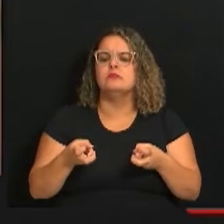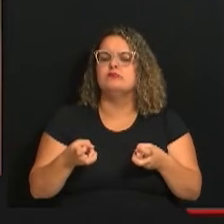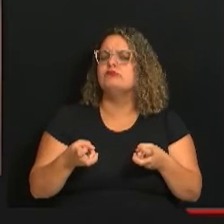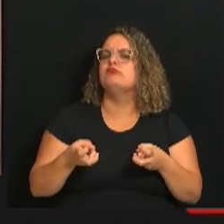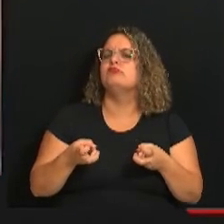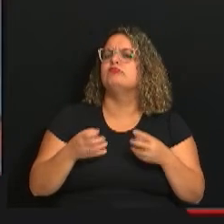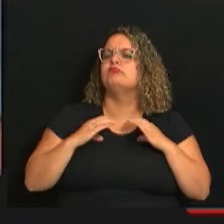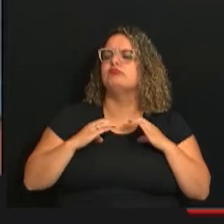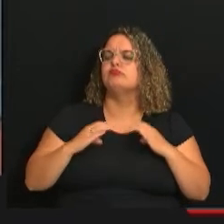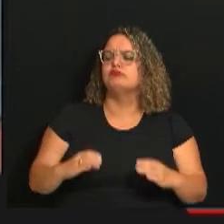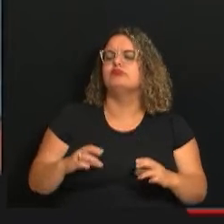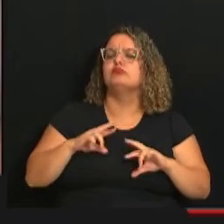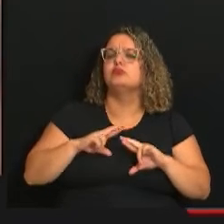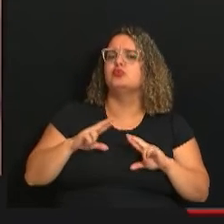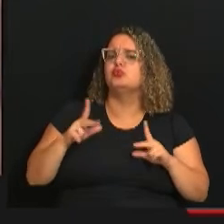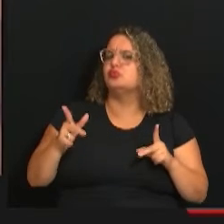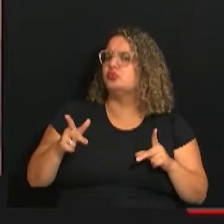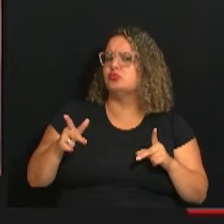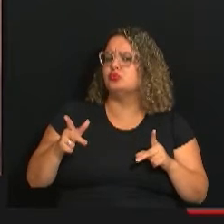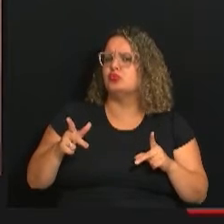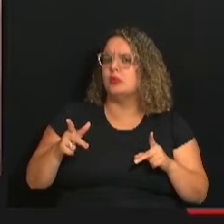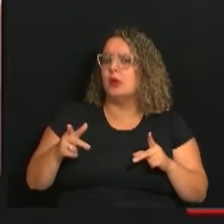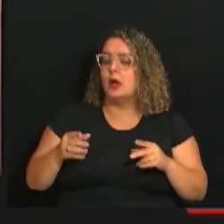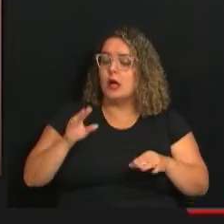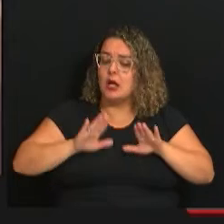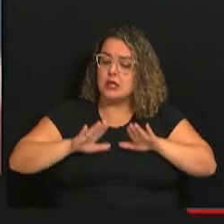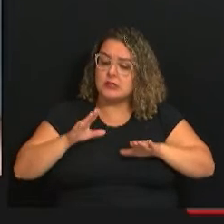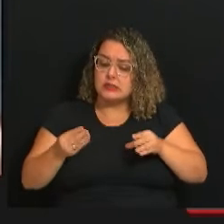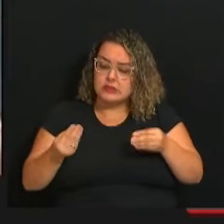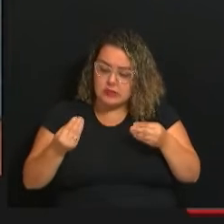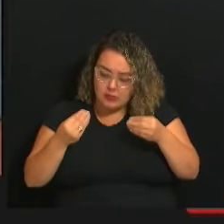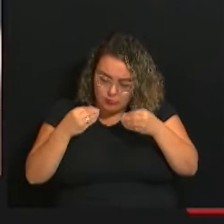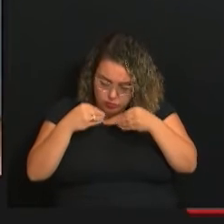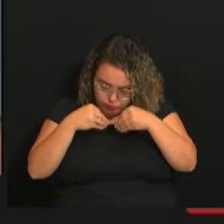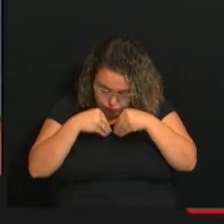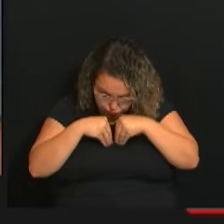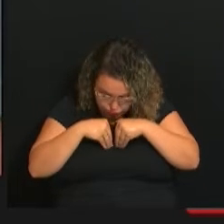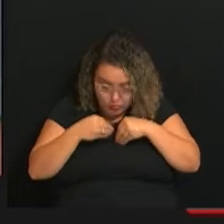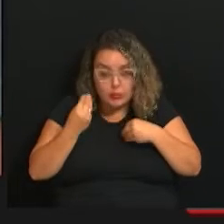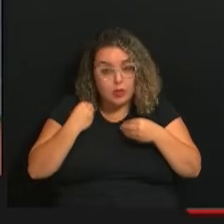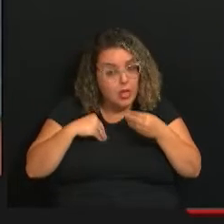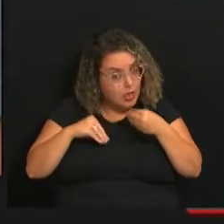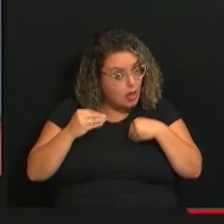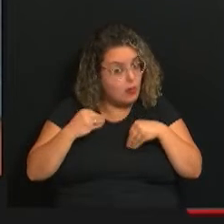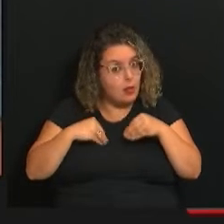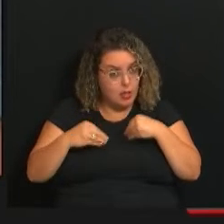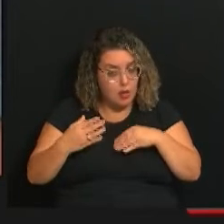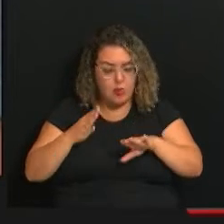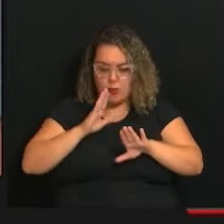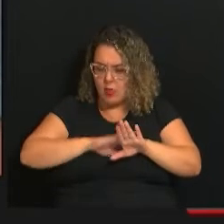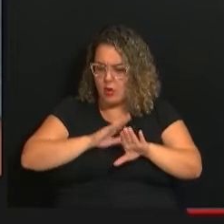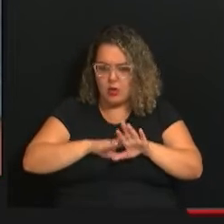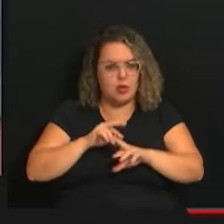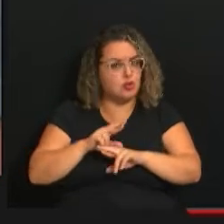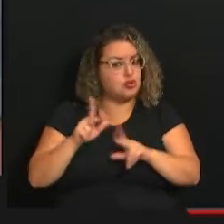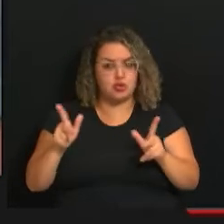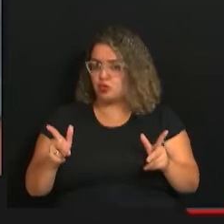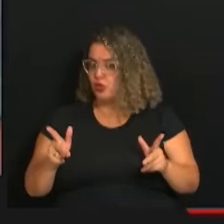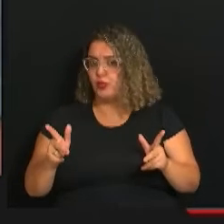esses relatos. Então eu juntei tudo isso. O que eu fiz? A personagem é uma